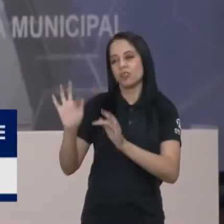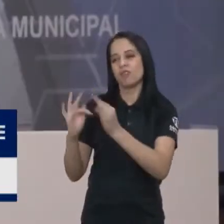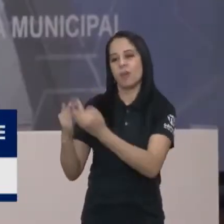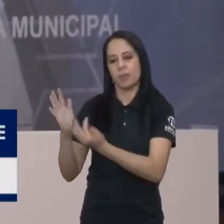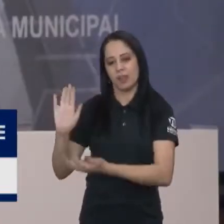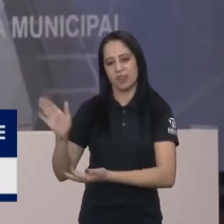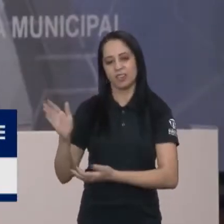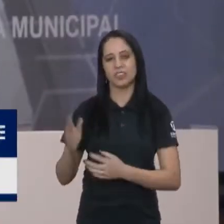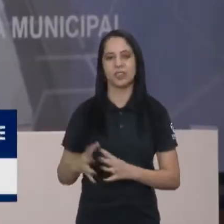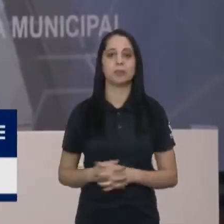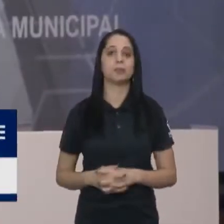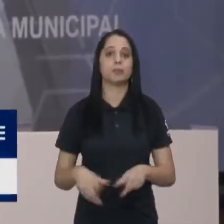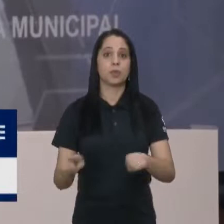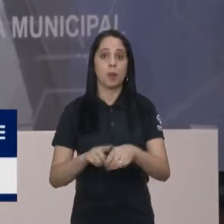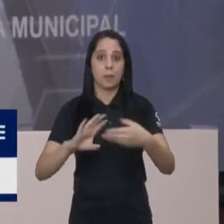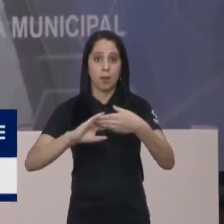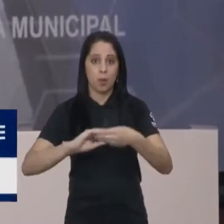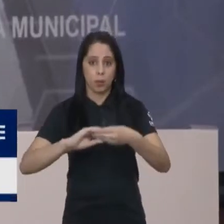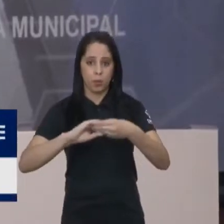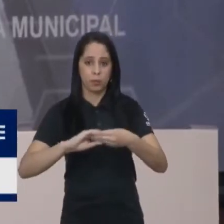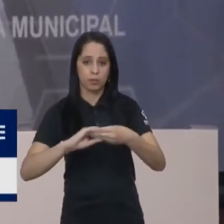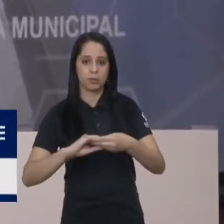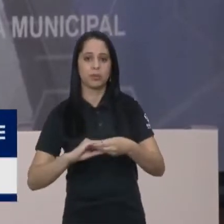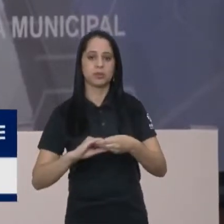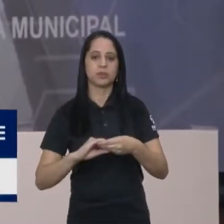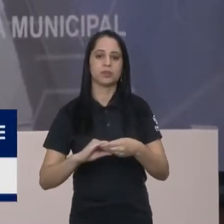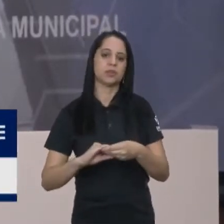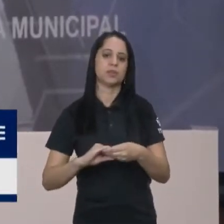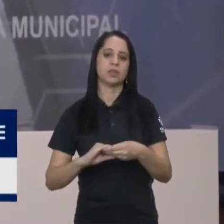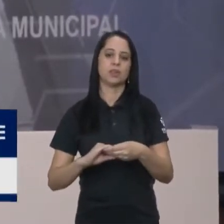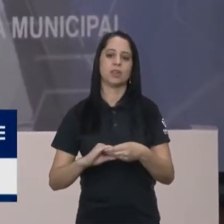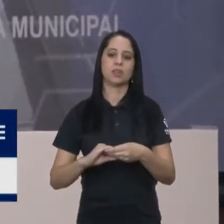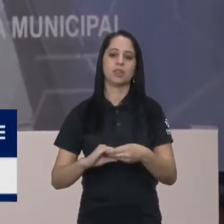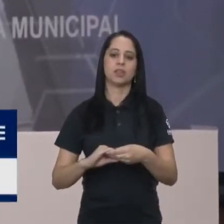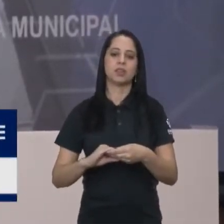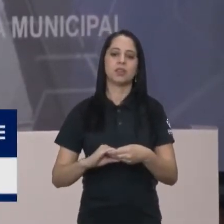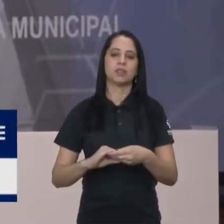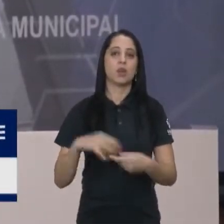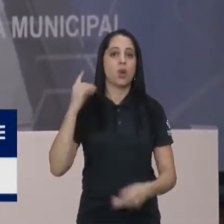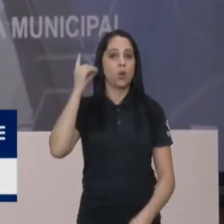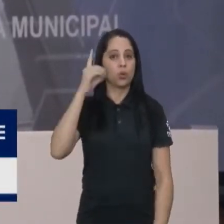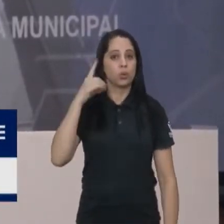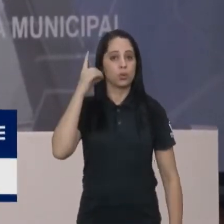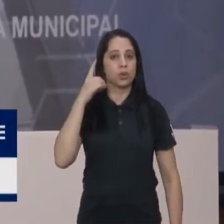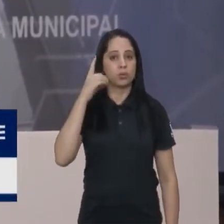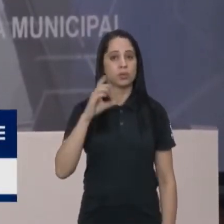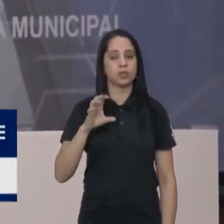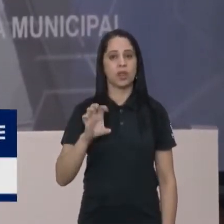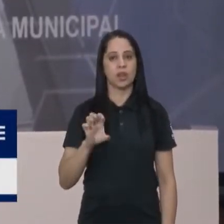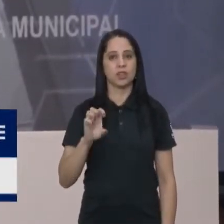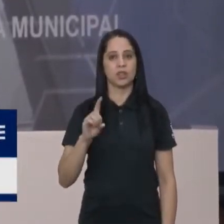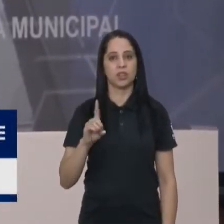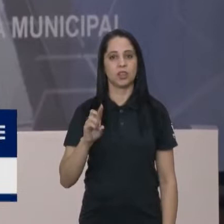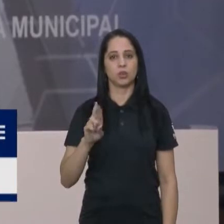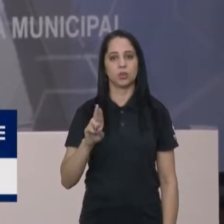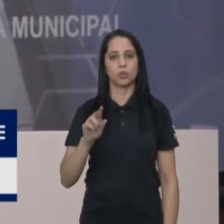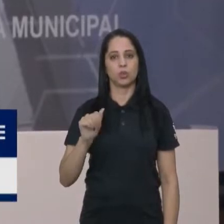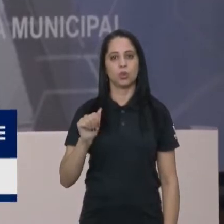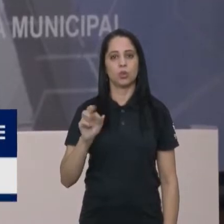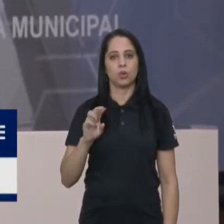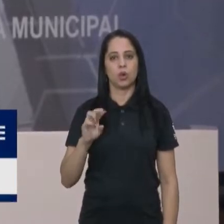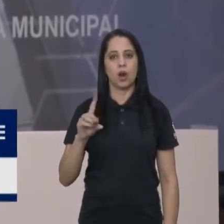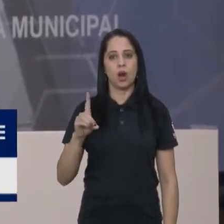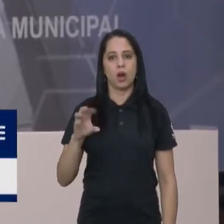toda. Quero cumprimentar aqui o nobre deputado Eduardo Cury, nosso amigo,